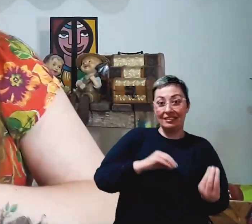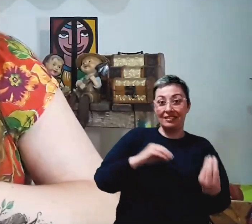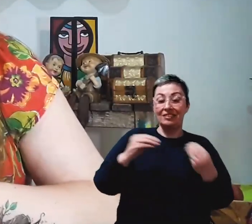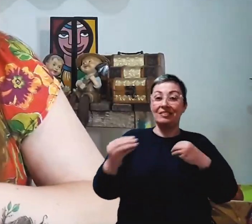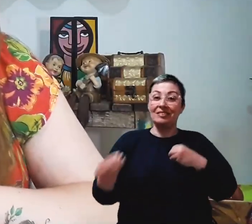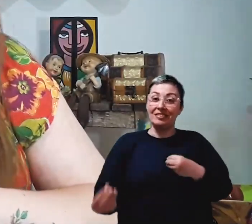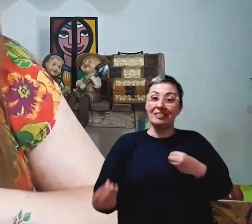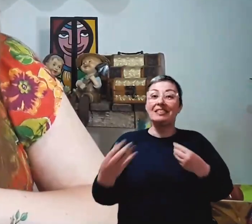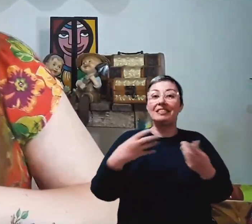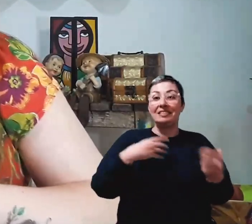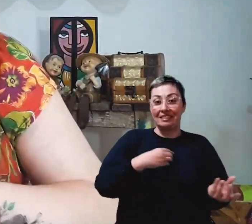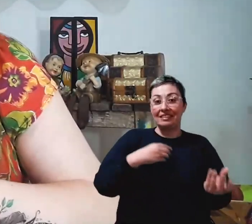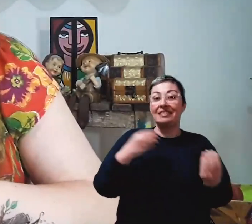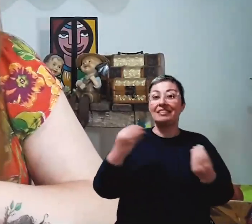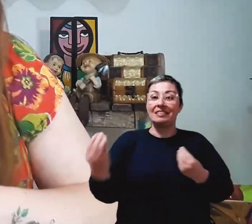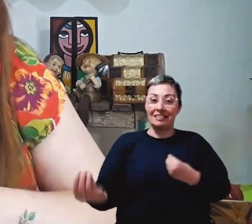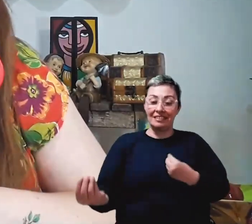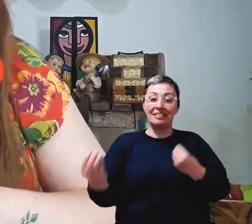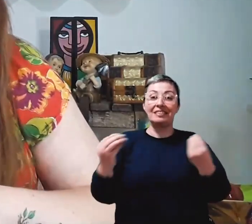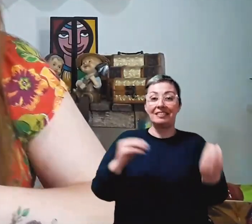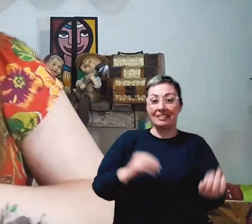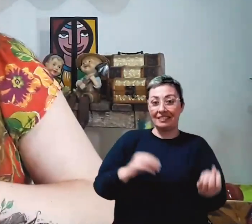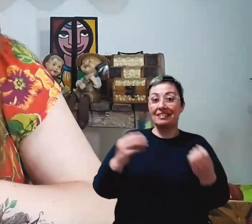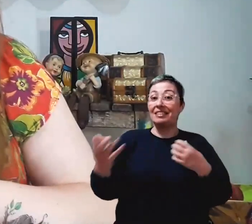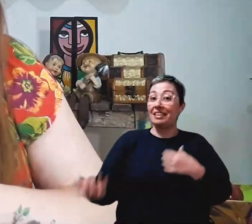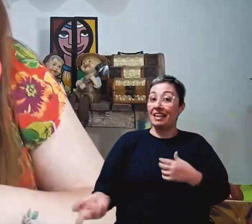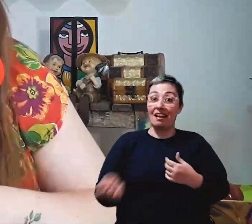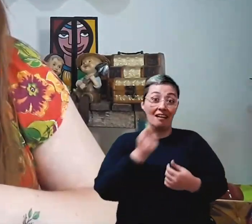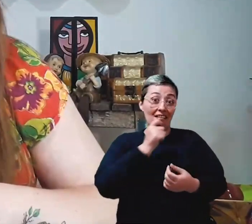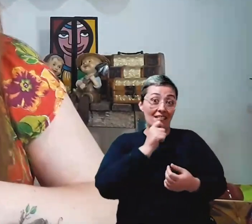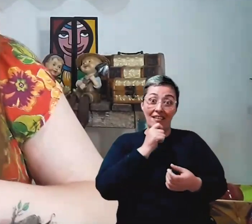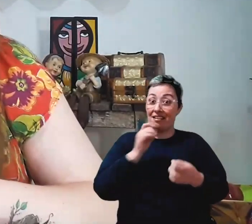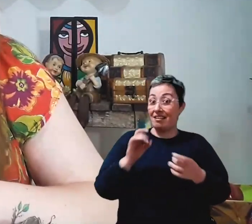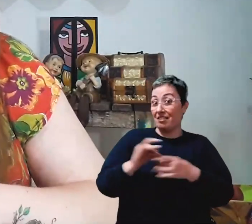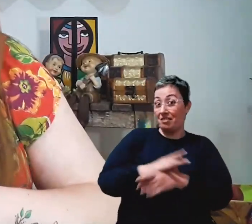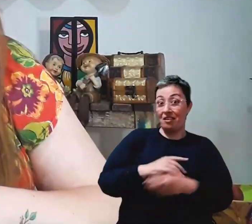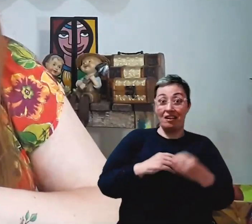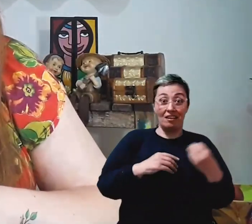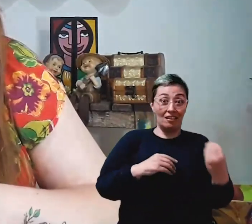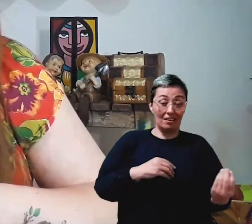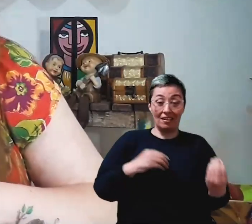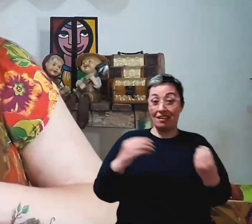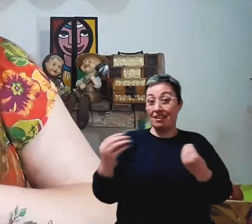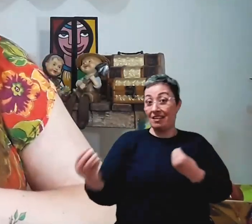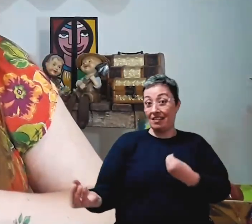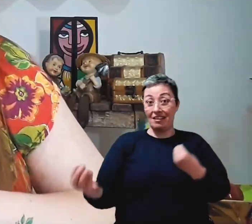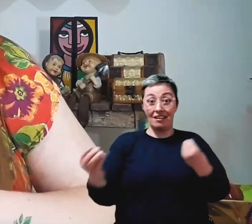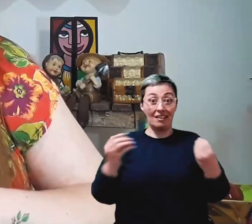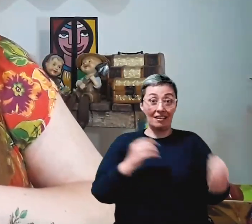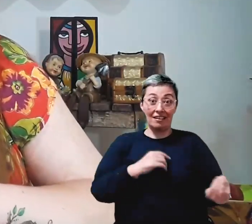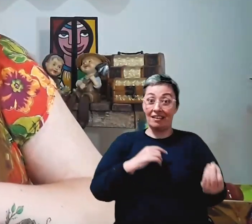vai, ele vem, ele ainda não chegou. Ele vai, ele vem, ele ainda não chegou.